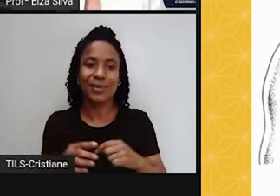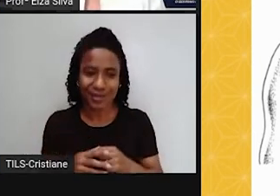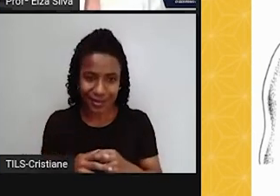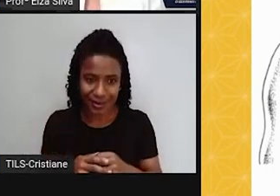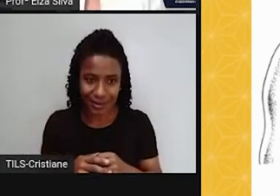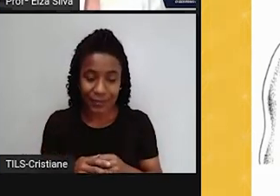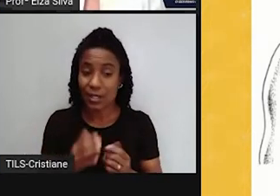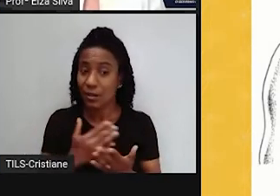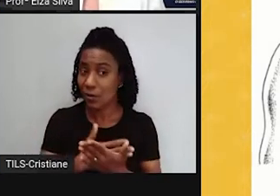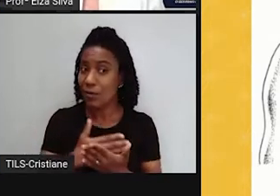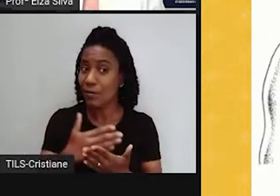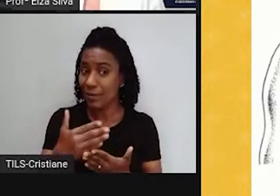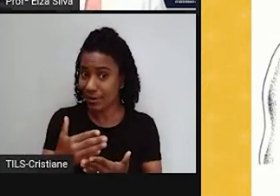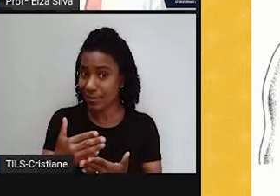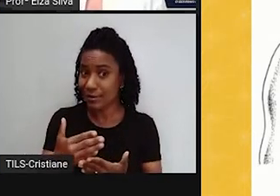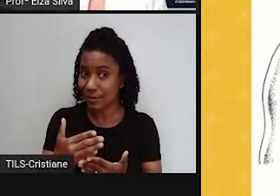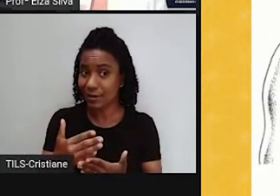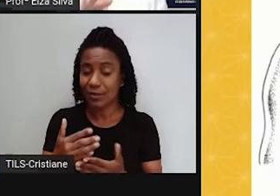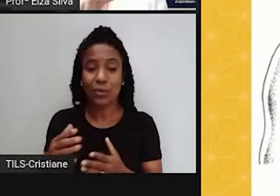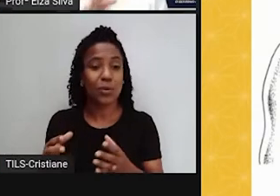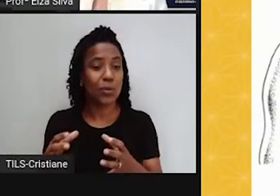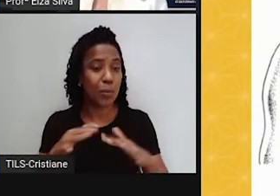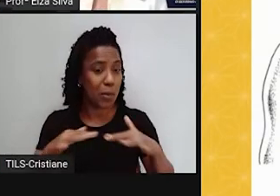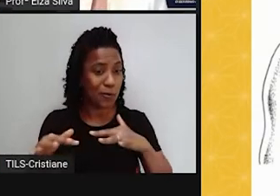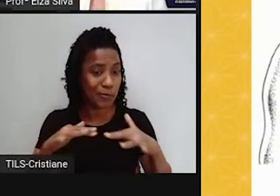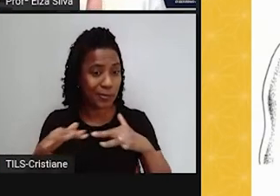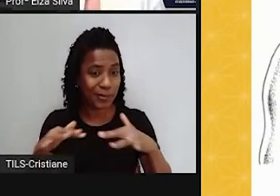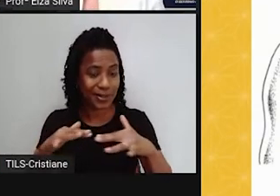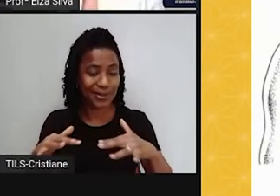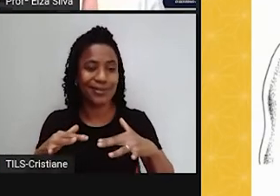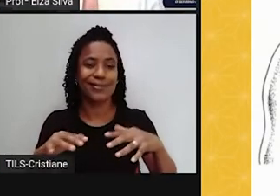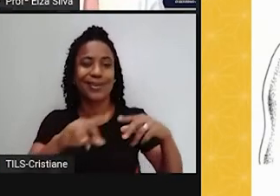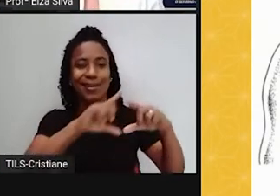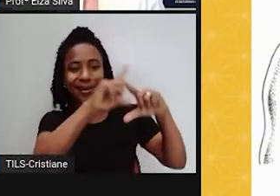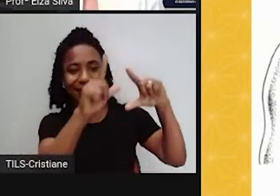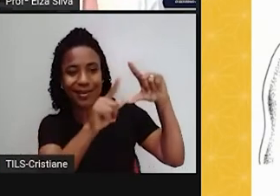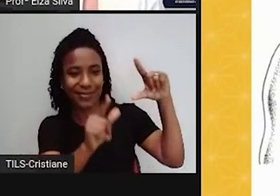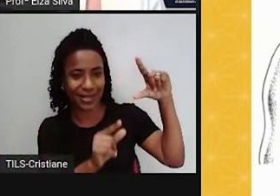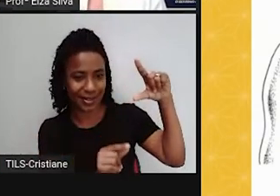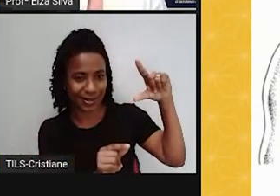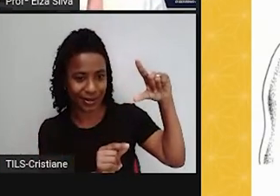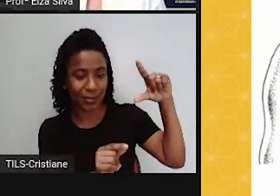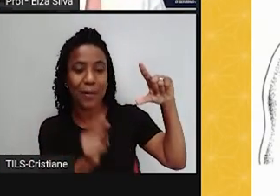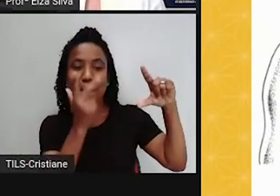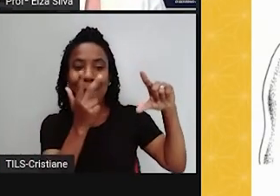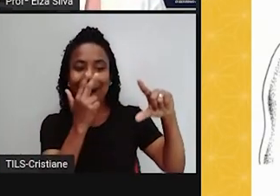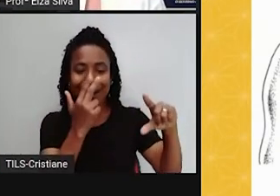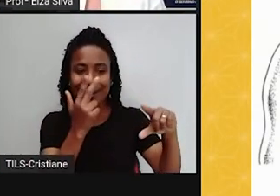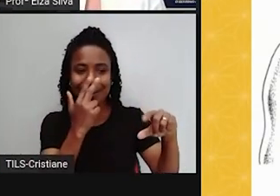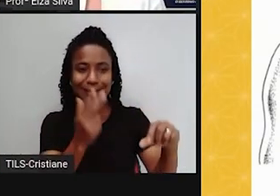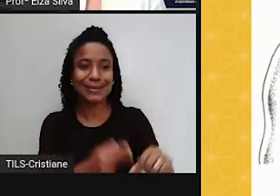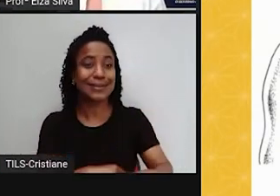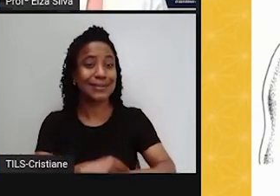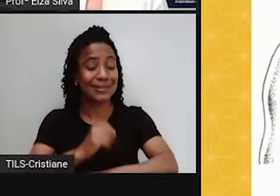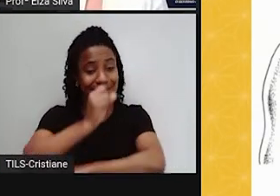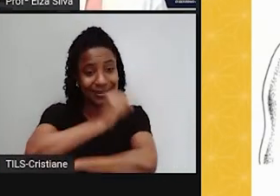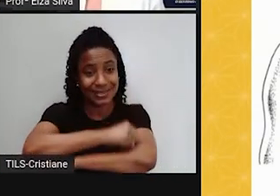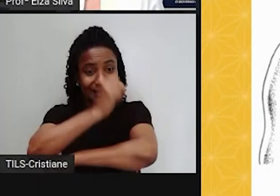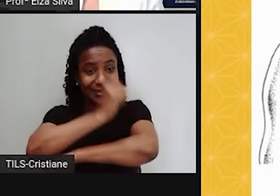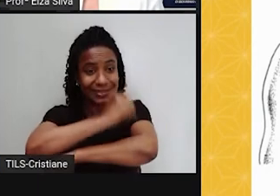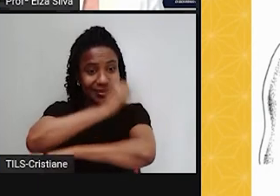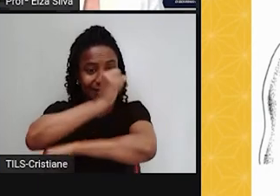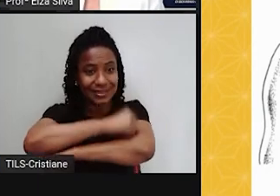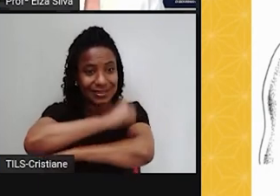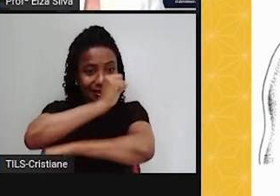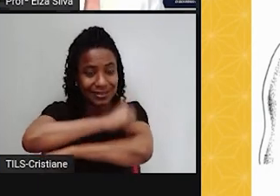Afrobeat, uma adaptação africana influenciada pelo funk norte-americano. Então,